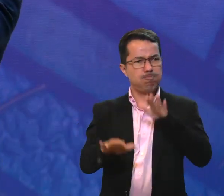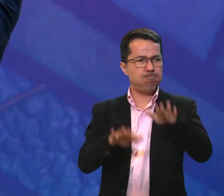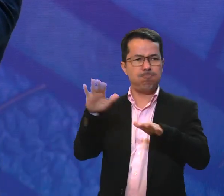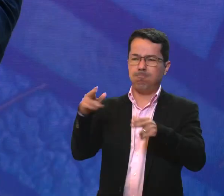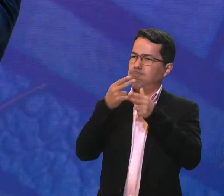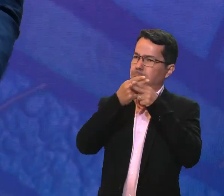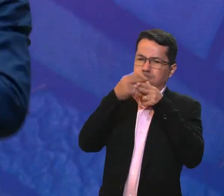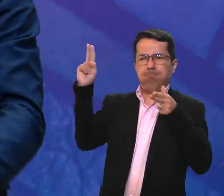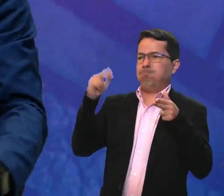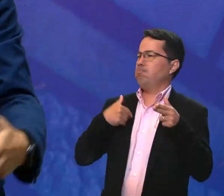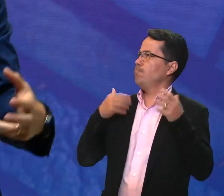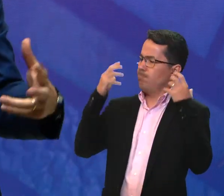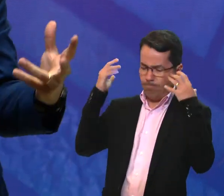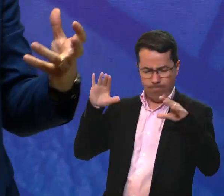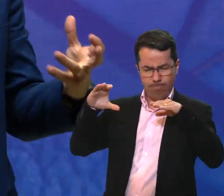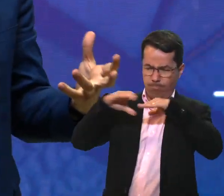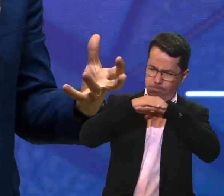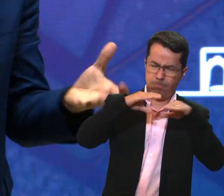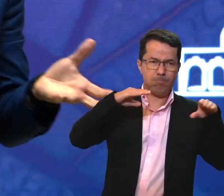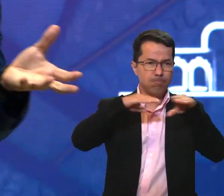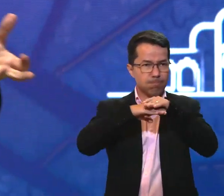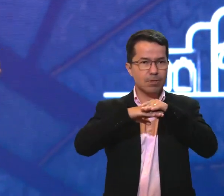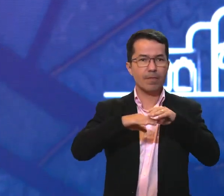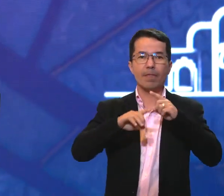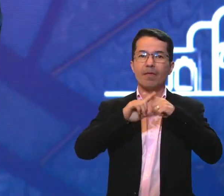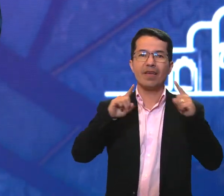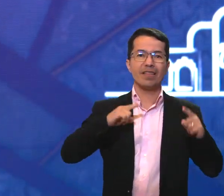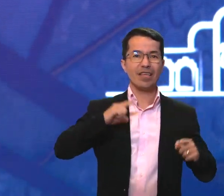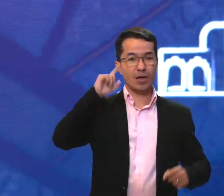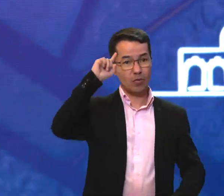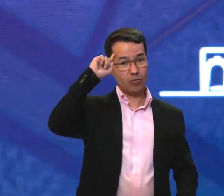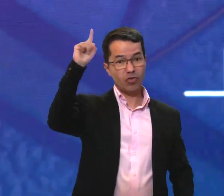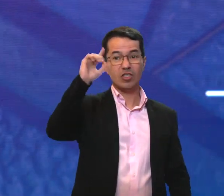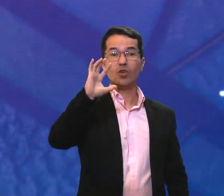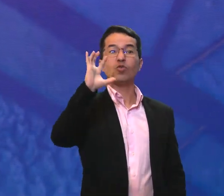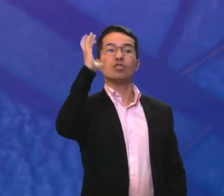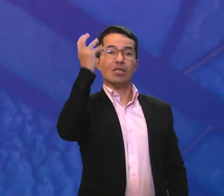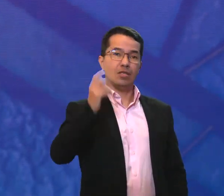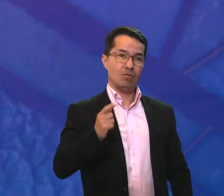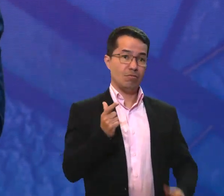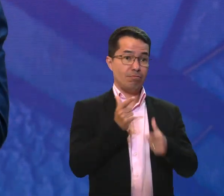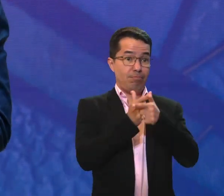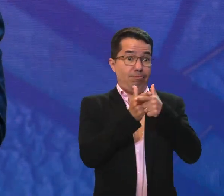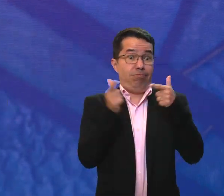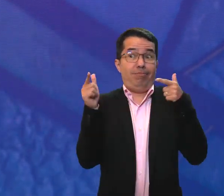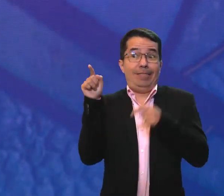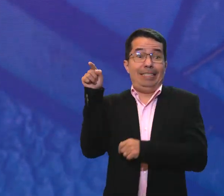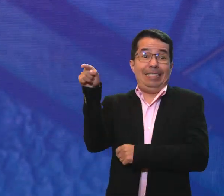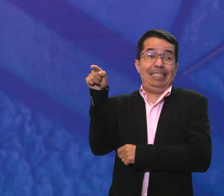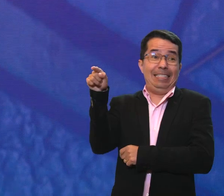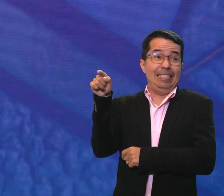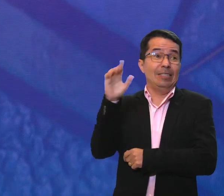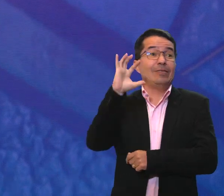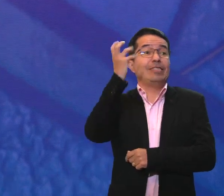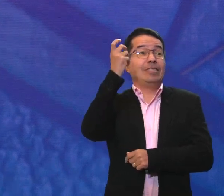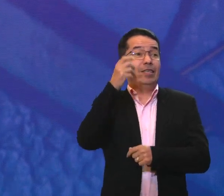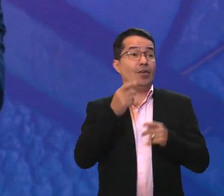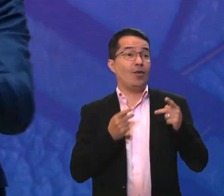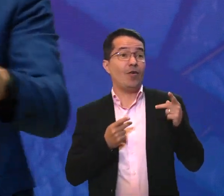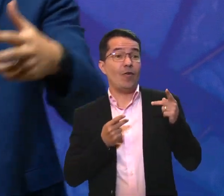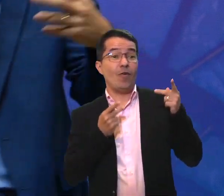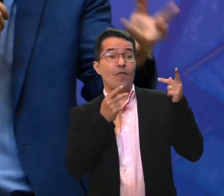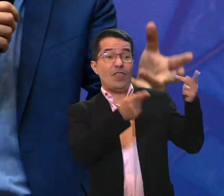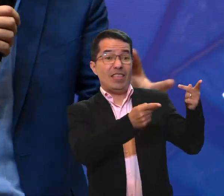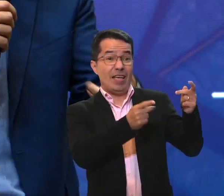descalço. E ele falou para mim, Michel, eu passei por uma situação complicada, porque naquela época me convidaram para fazer